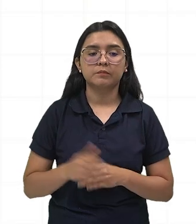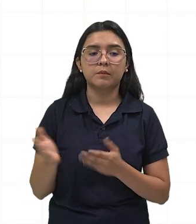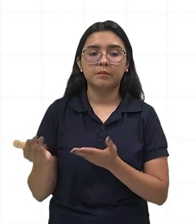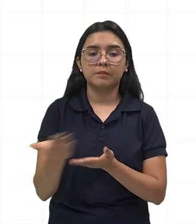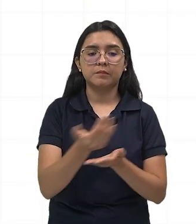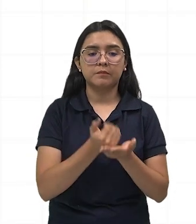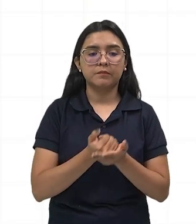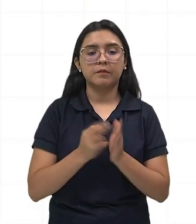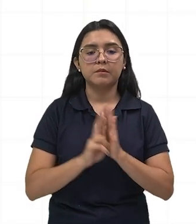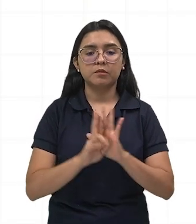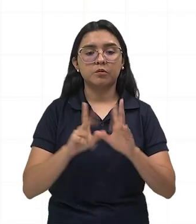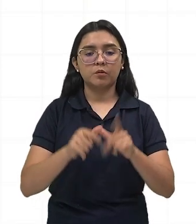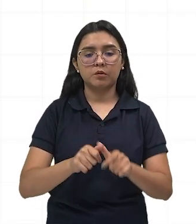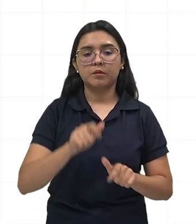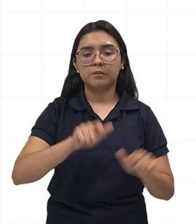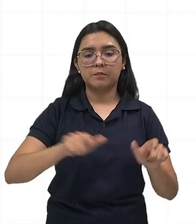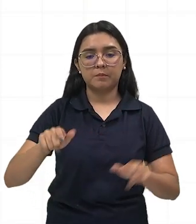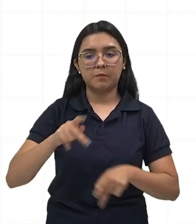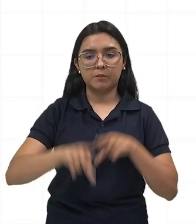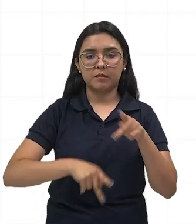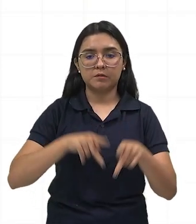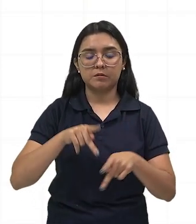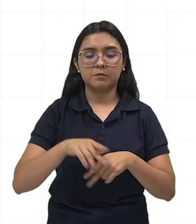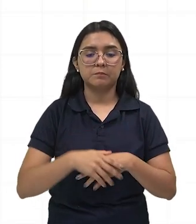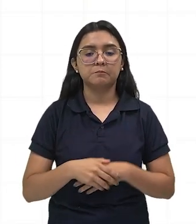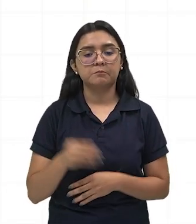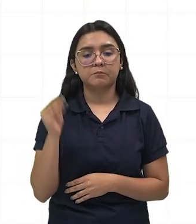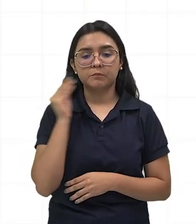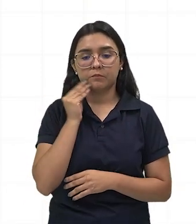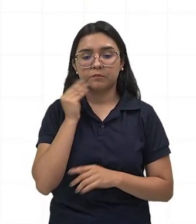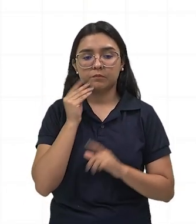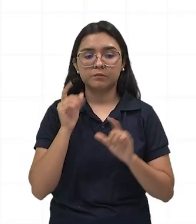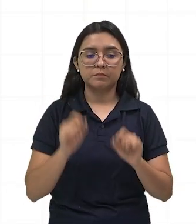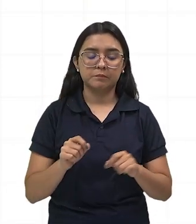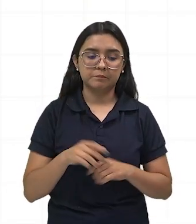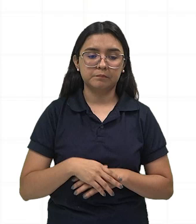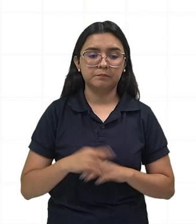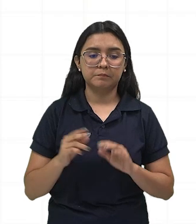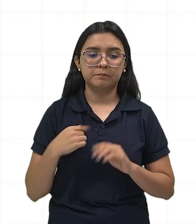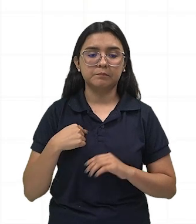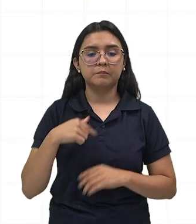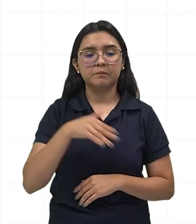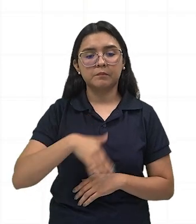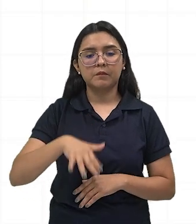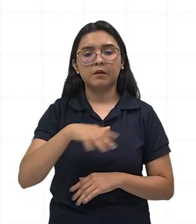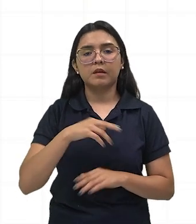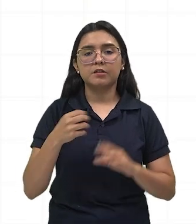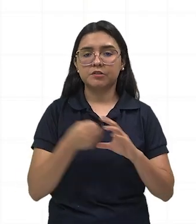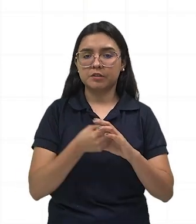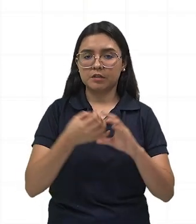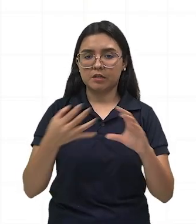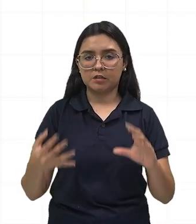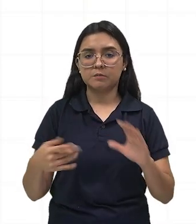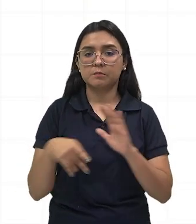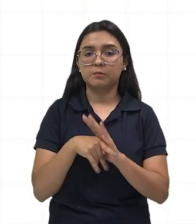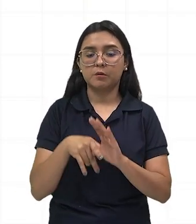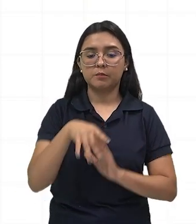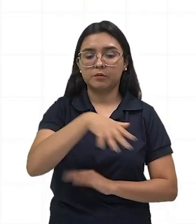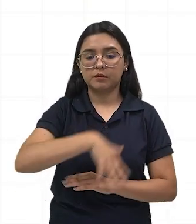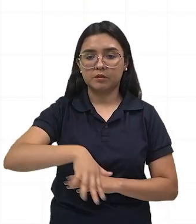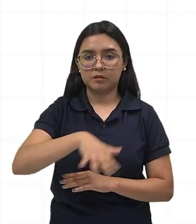de toda a população, proporcionando um panorama completo e preciso das características das famílias na